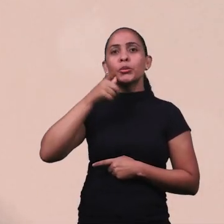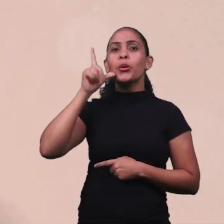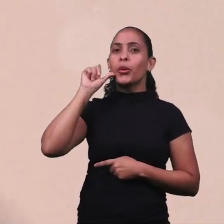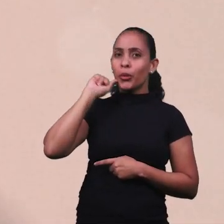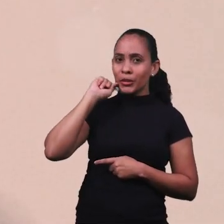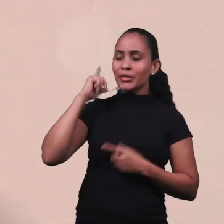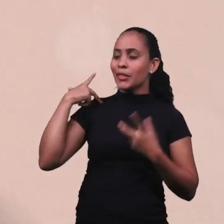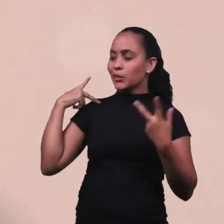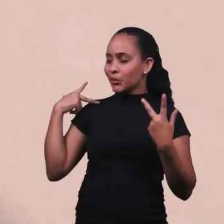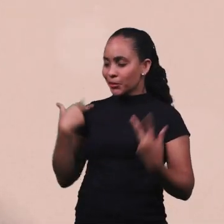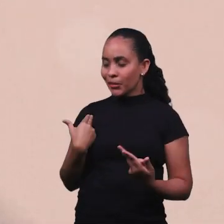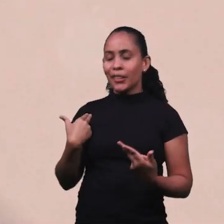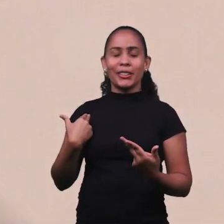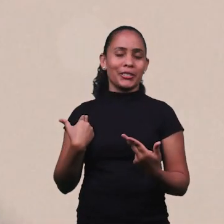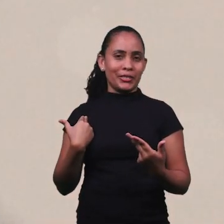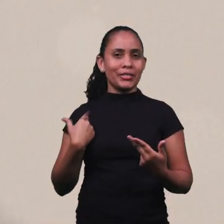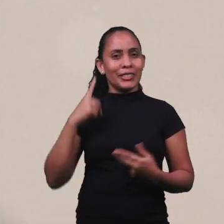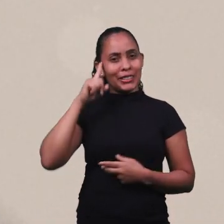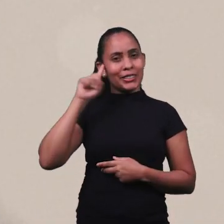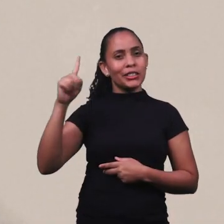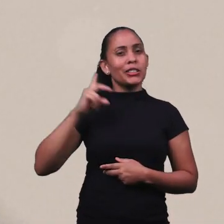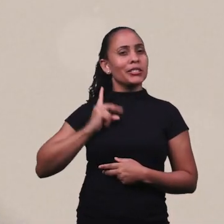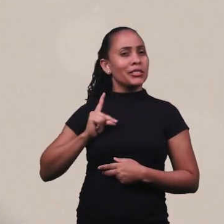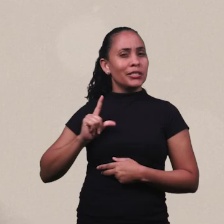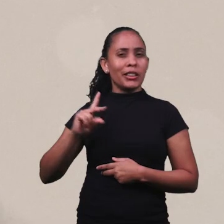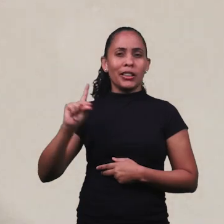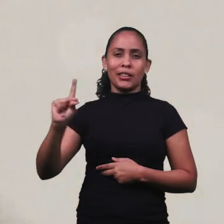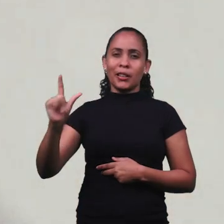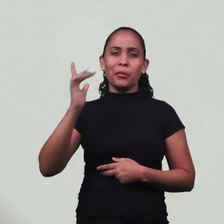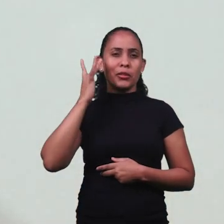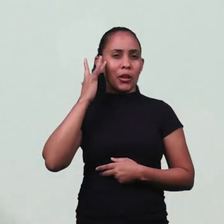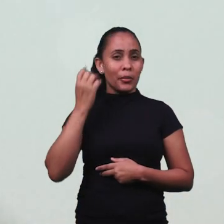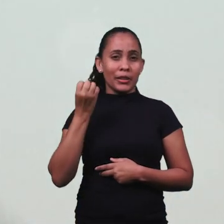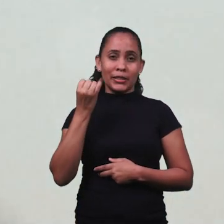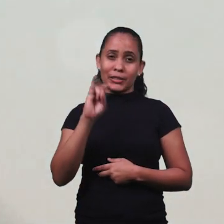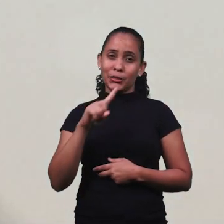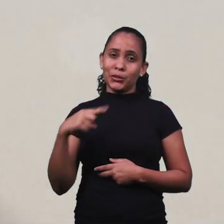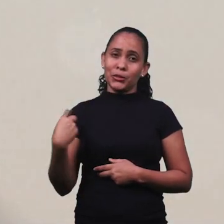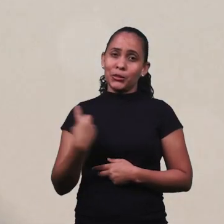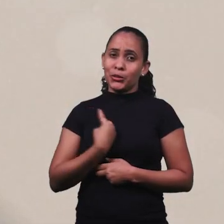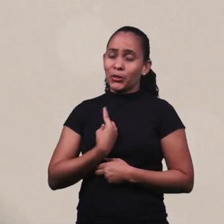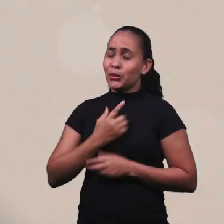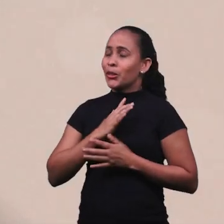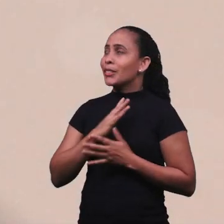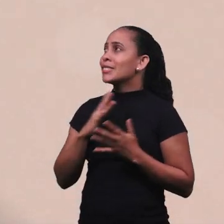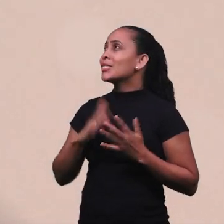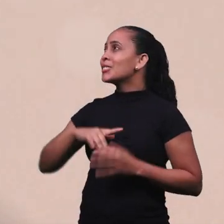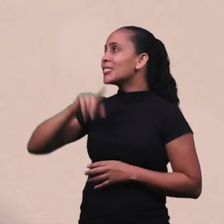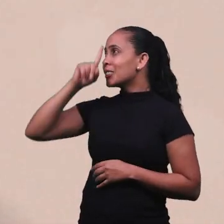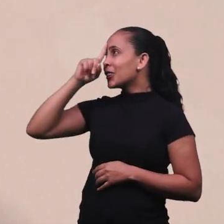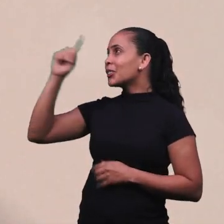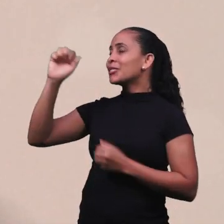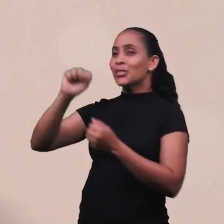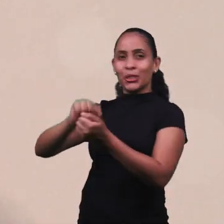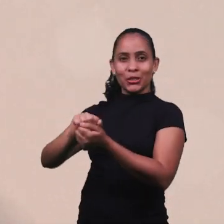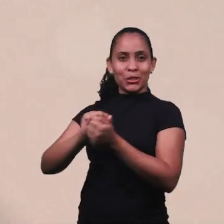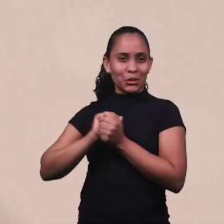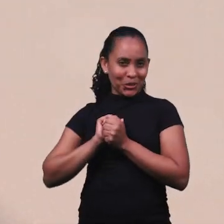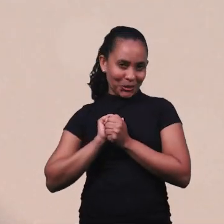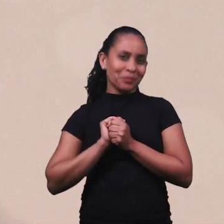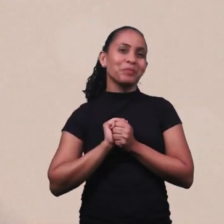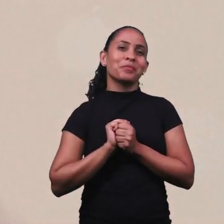Deus de hoje, e esse Deus estará conosco amanhã. Se abrirmos os nossos olhos, Ele continuará